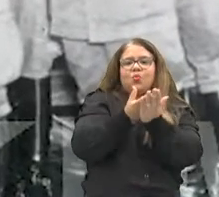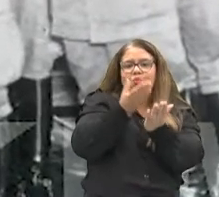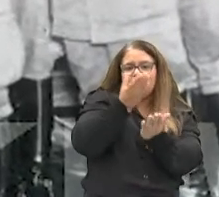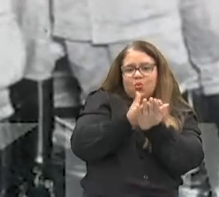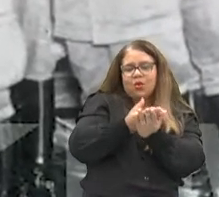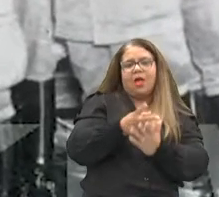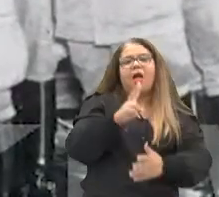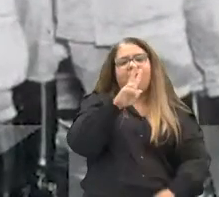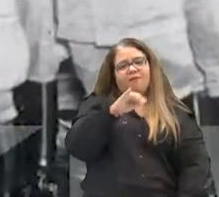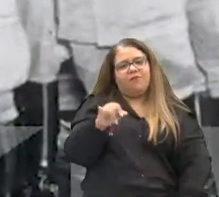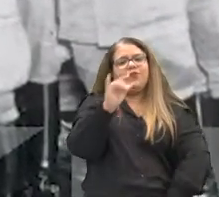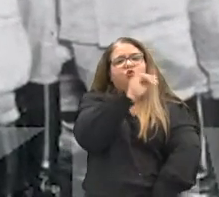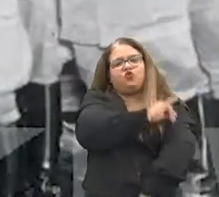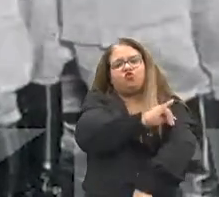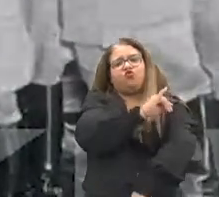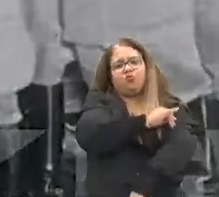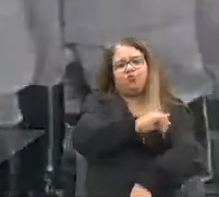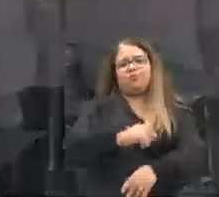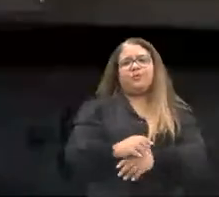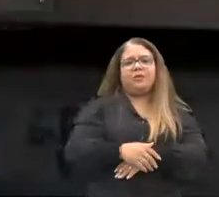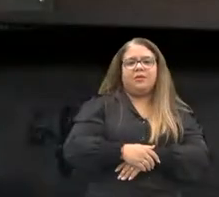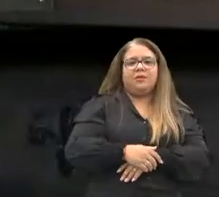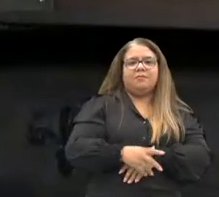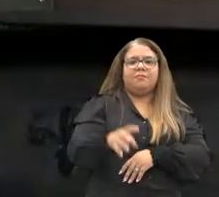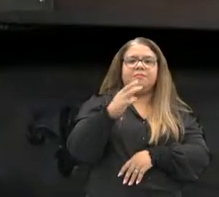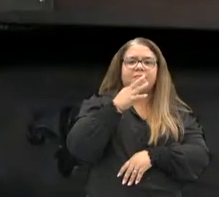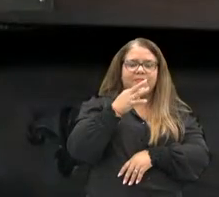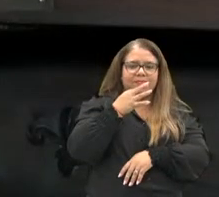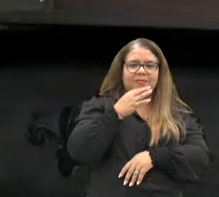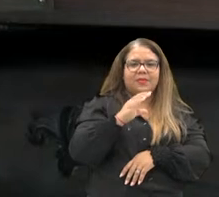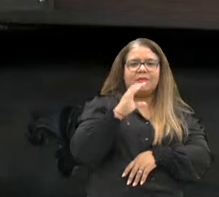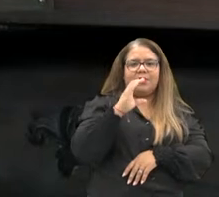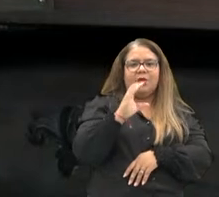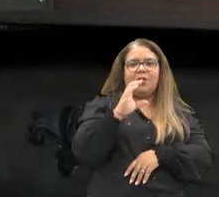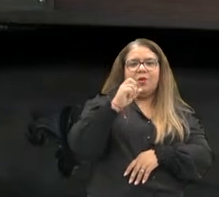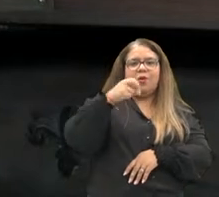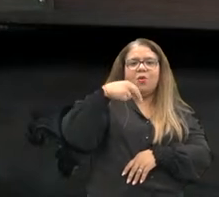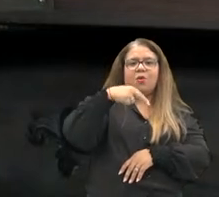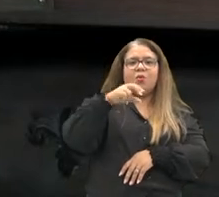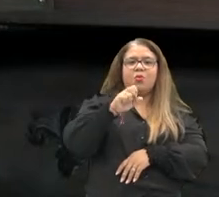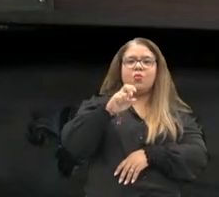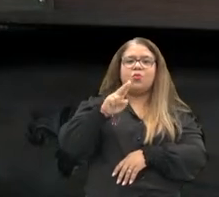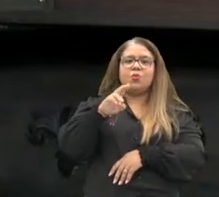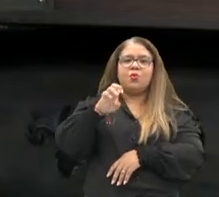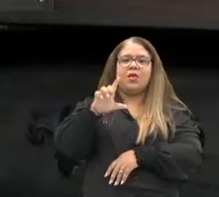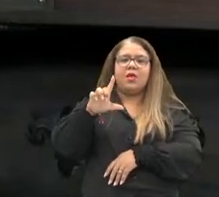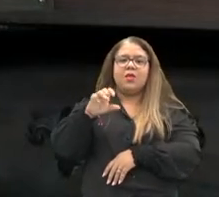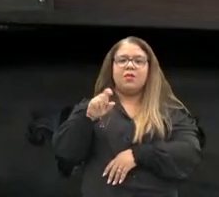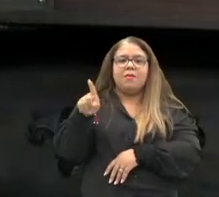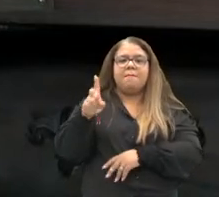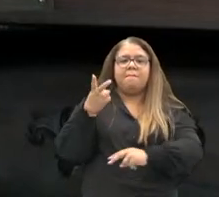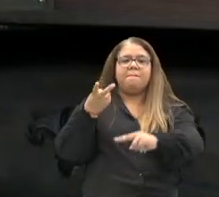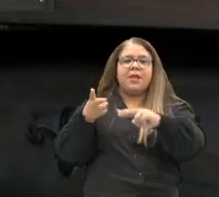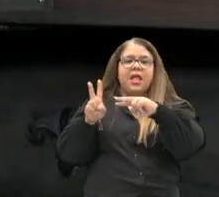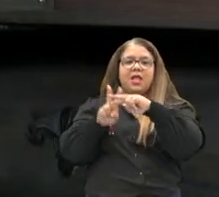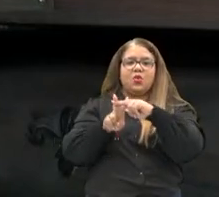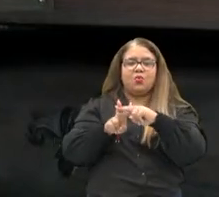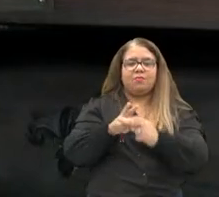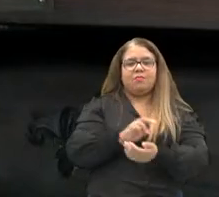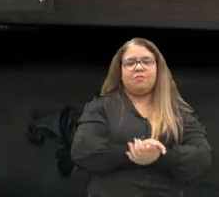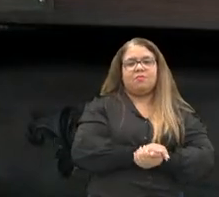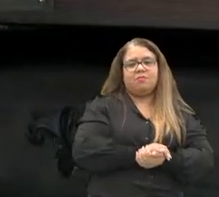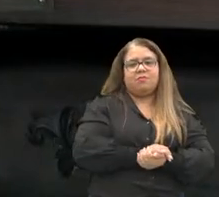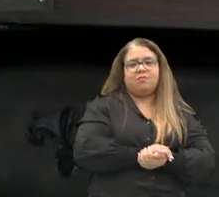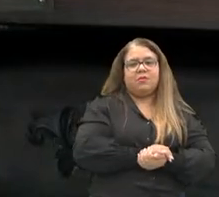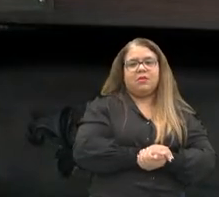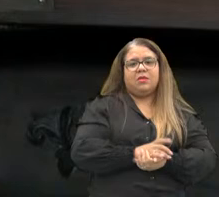para o Rio de Janeiro. Ele conheceu tia Consuelo quando ele estava no exílio. E